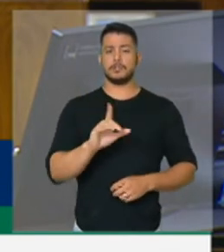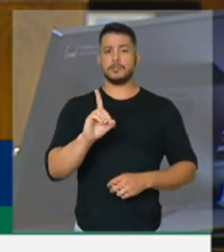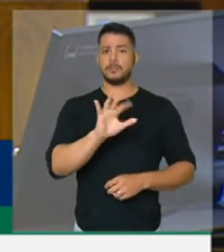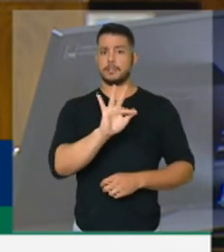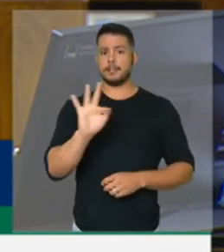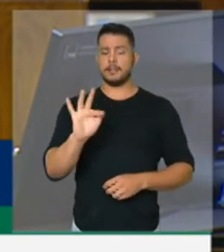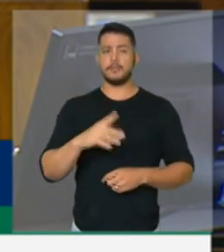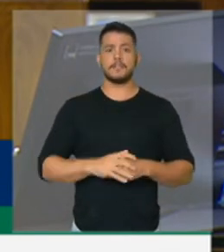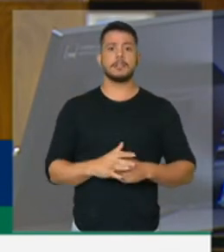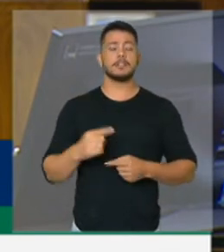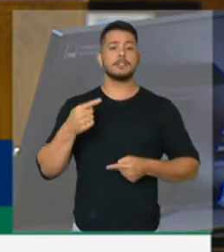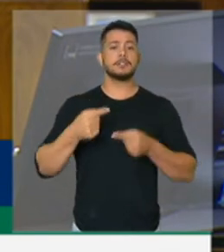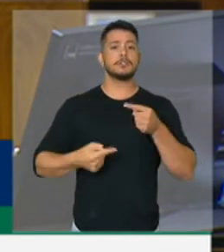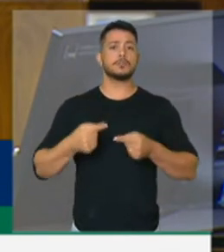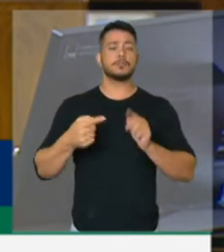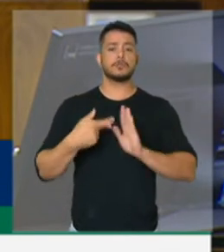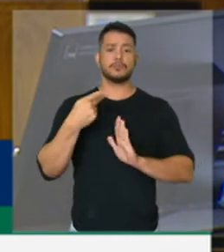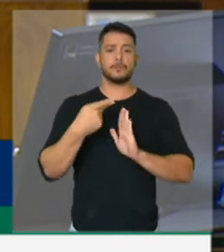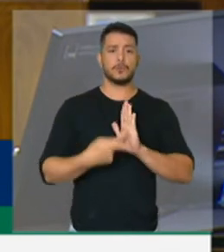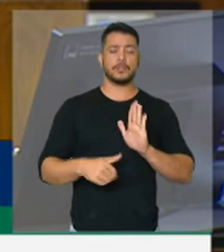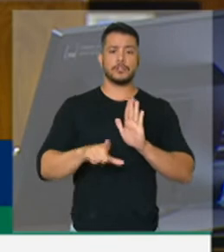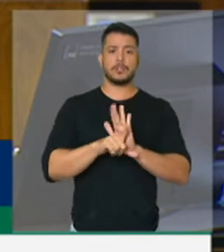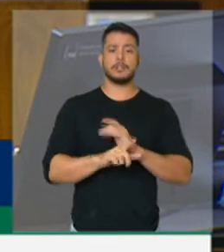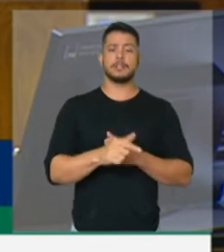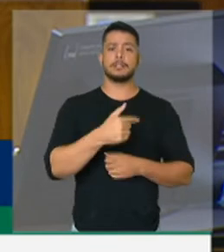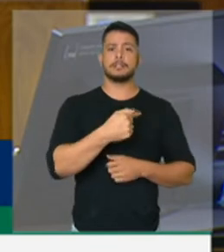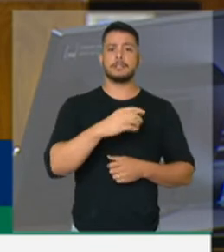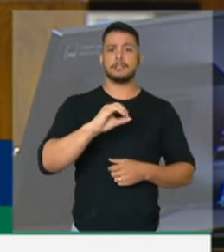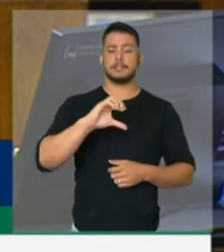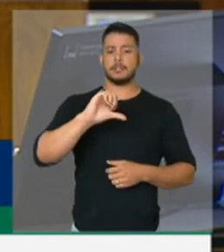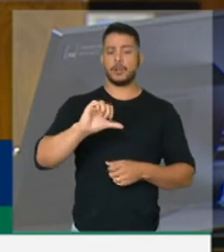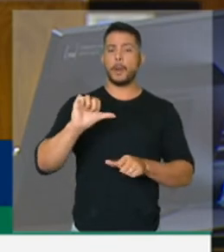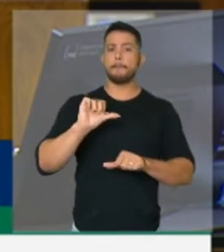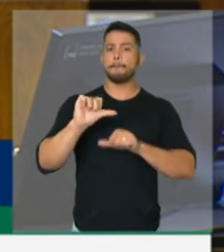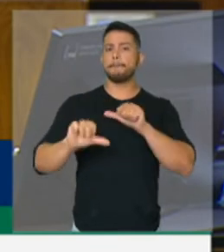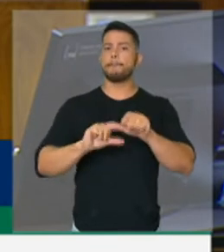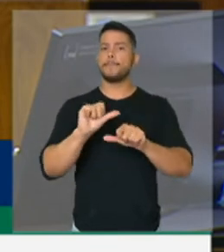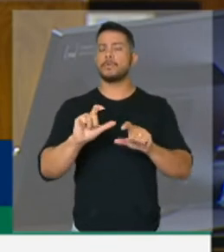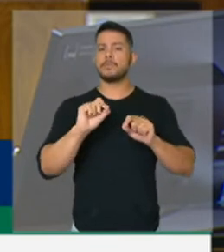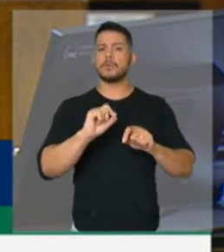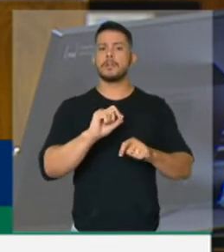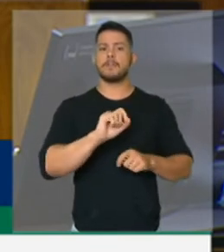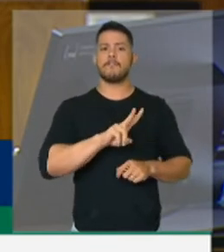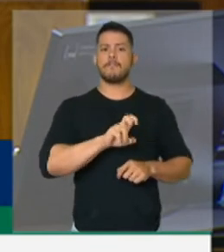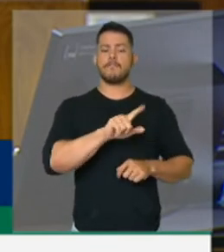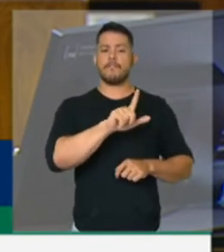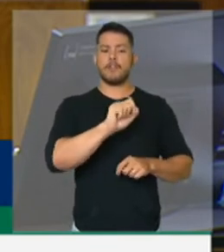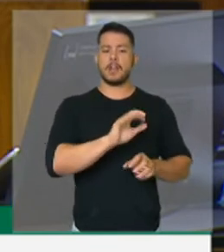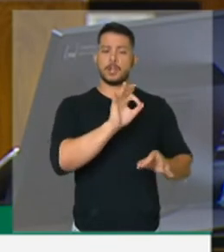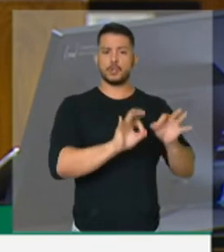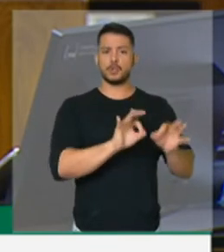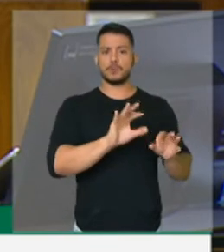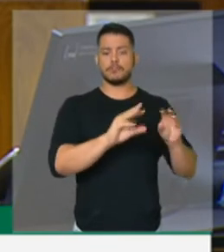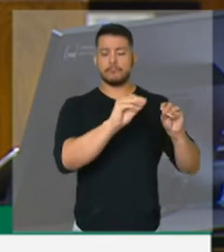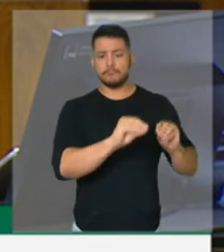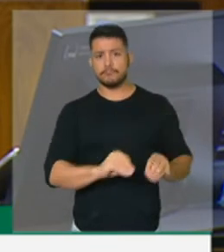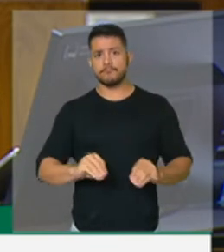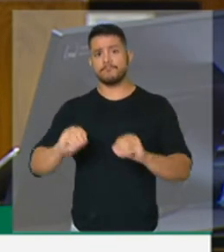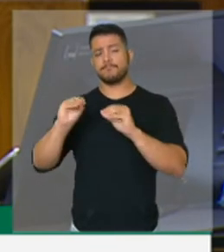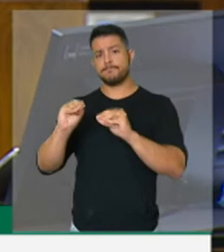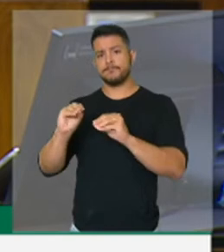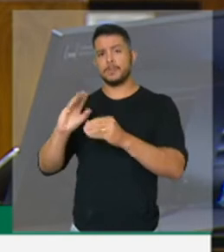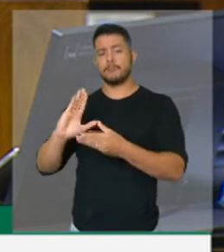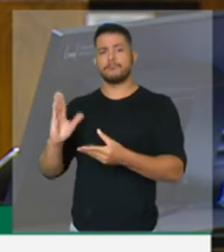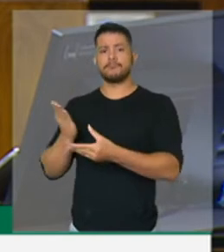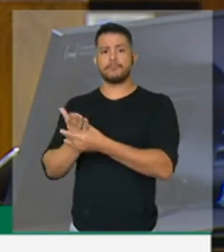número 709 de 2021 que transforma cargos de juiz de direito em juiz de direito de turma recursal no quadro permanente